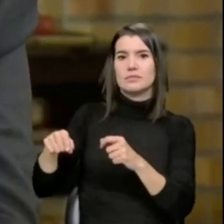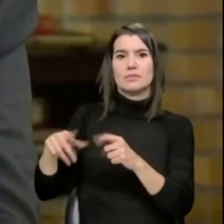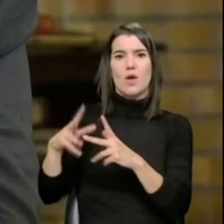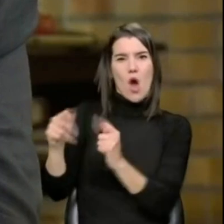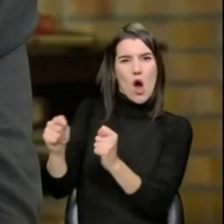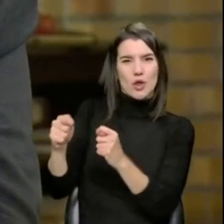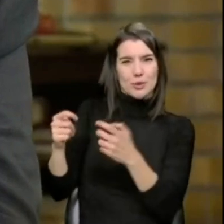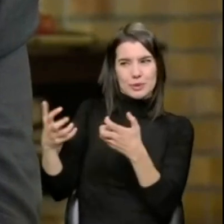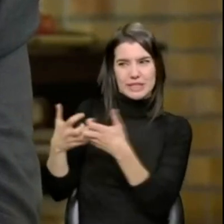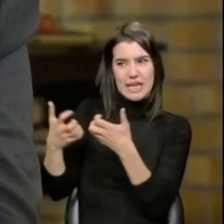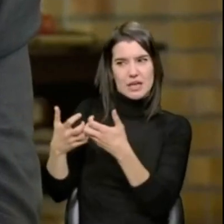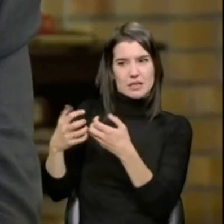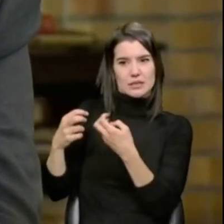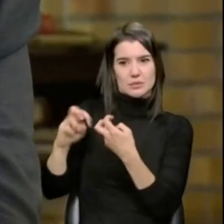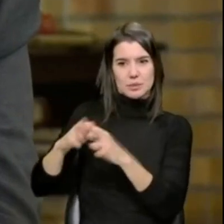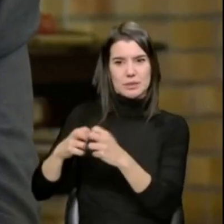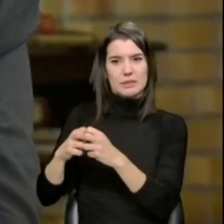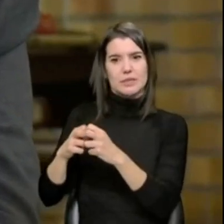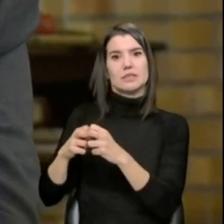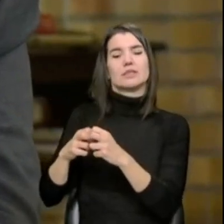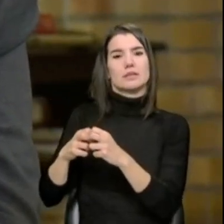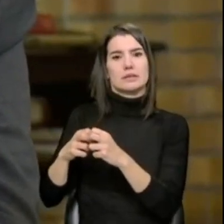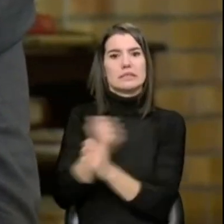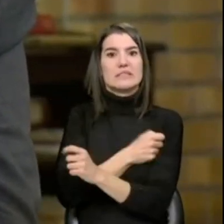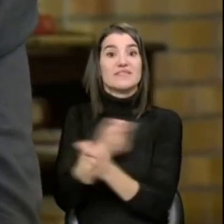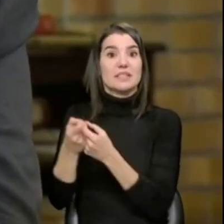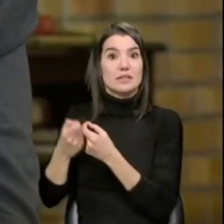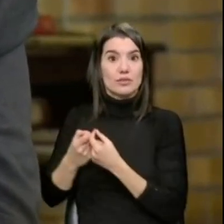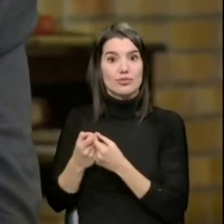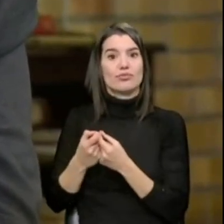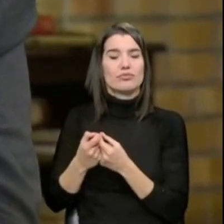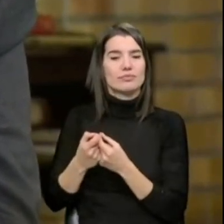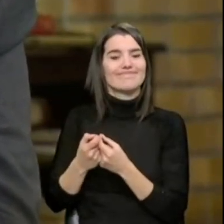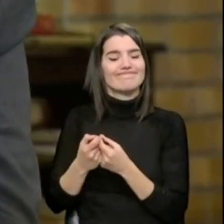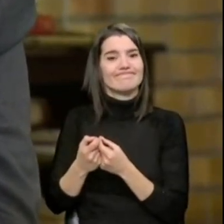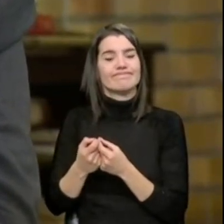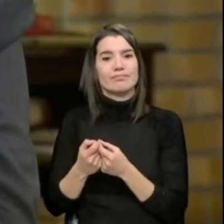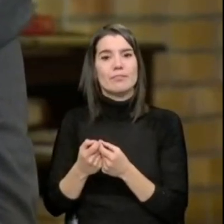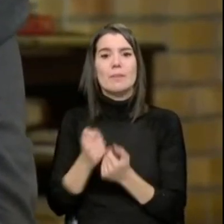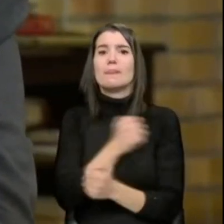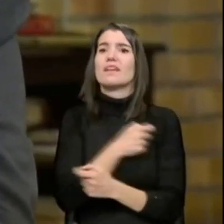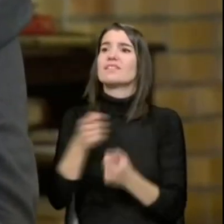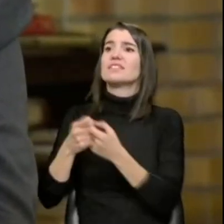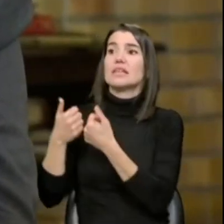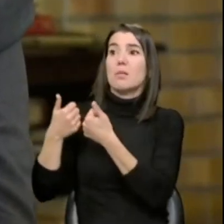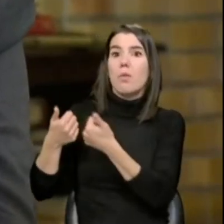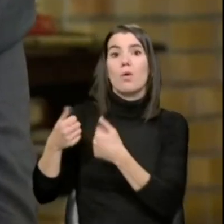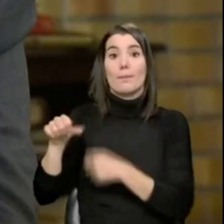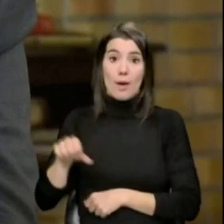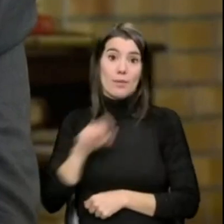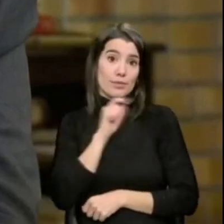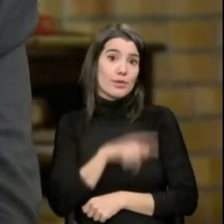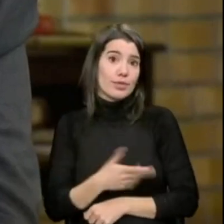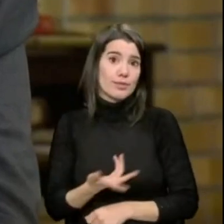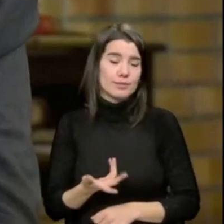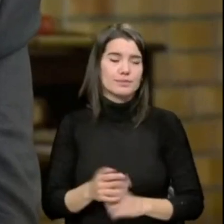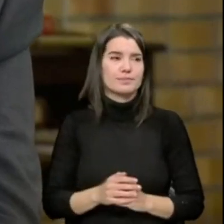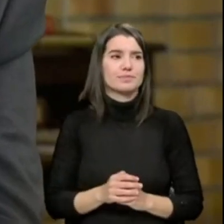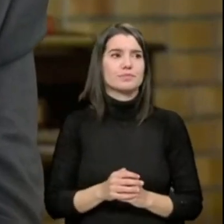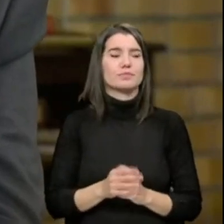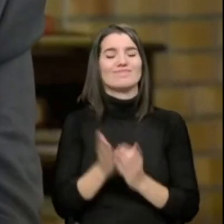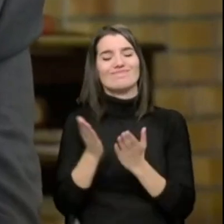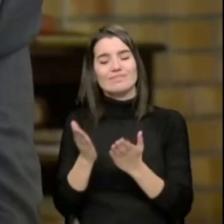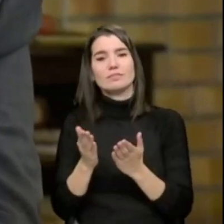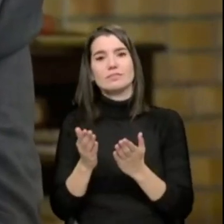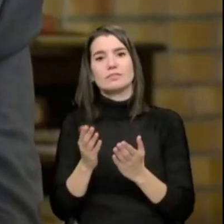guerras e as tensões, quando, portanto, entre vizinhos pode haver muita boa vizinhança ou má vizinhança. E nisso,